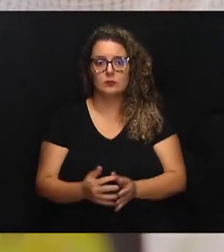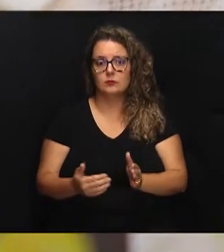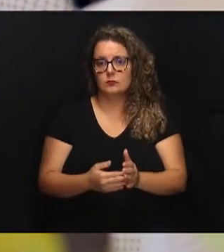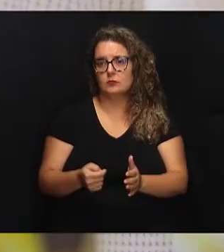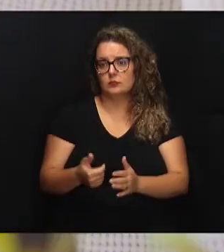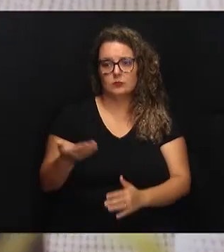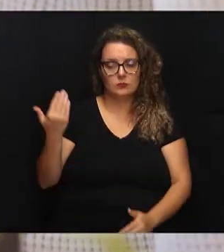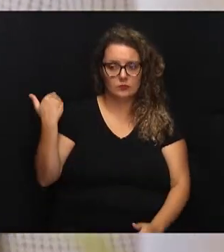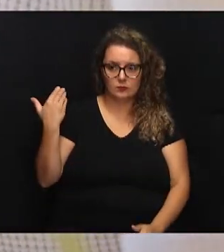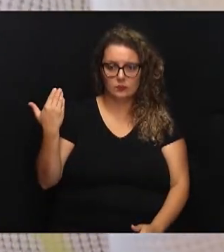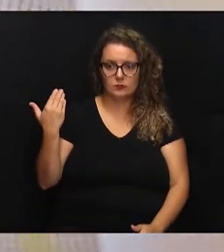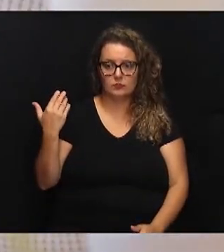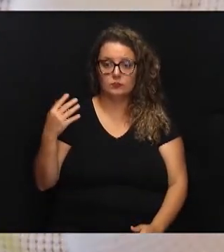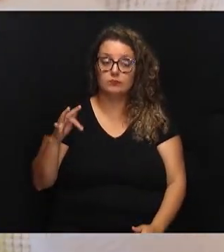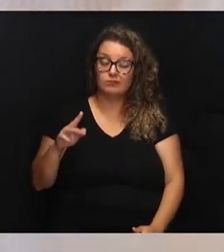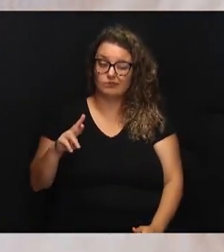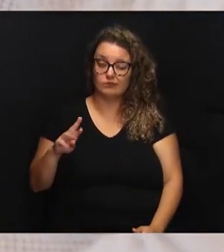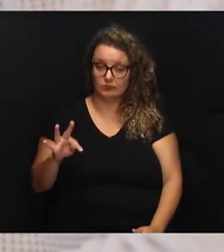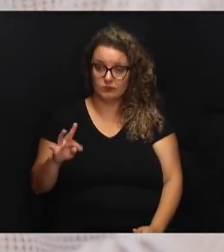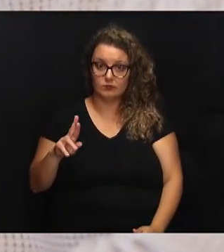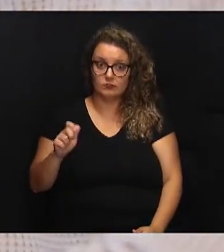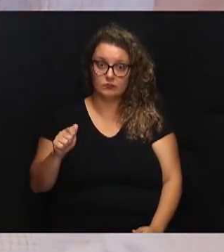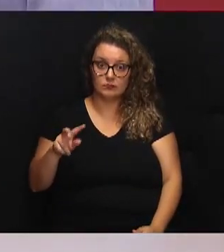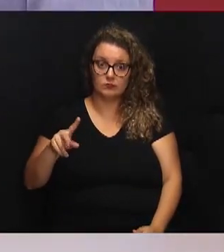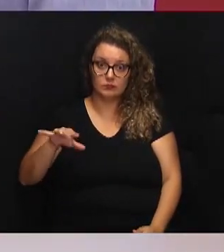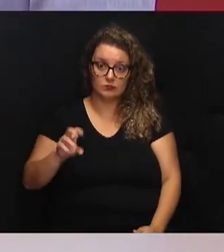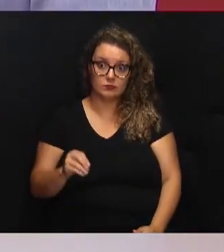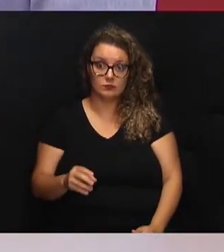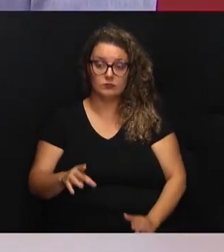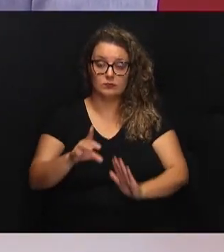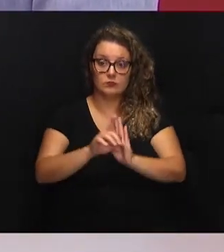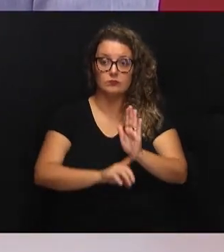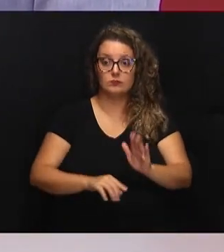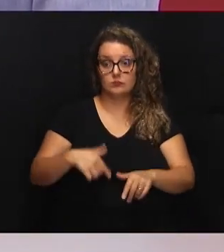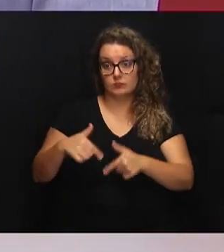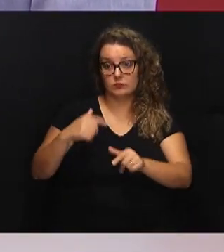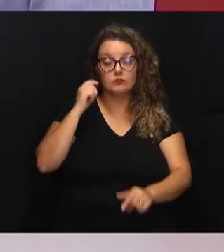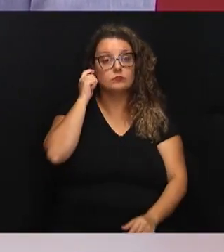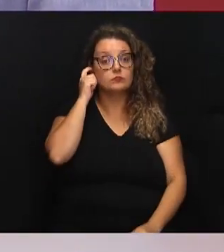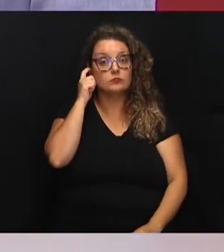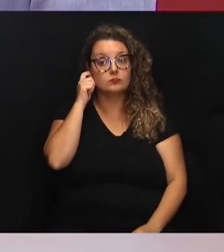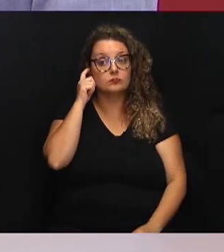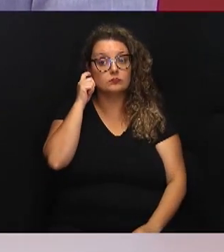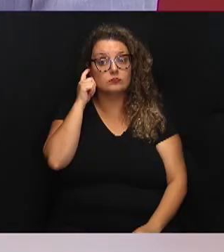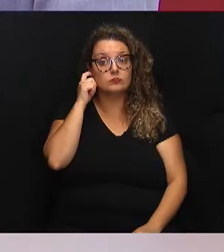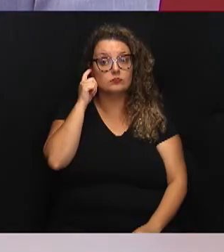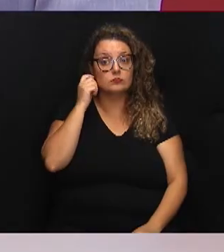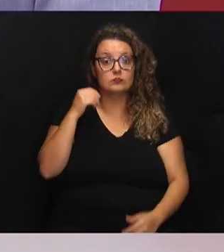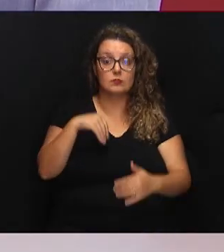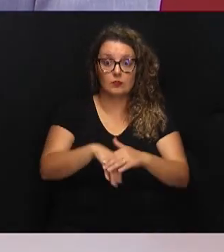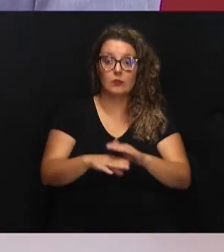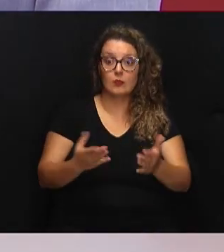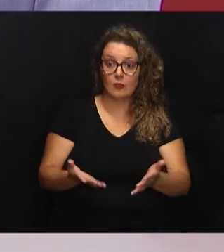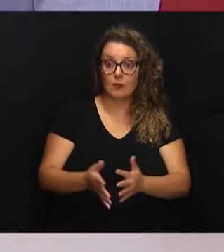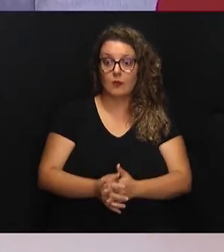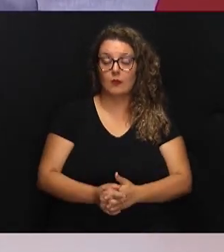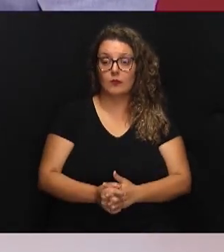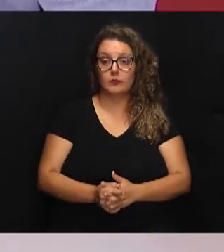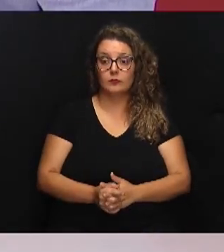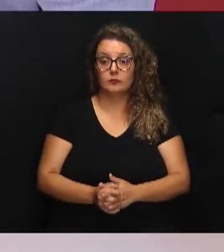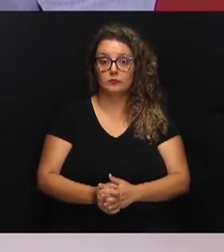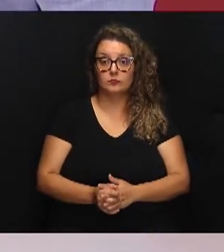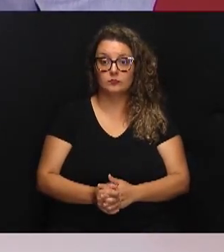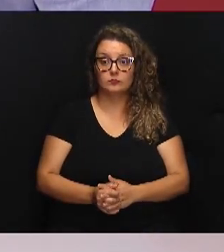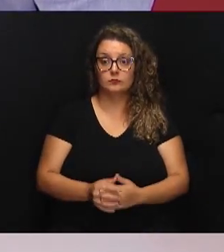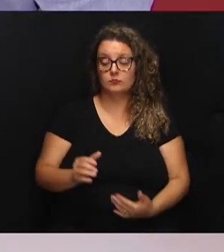ele era, como a gente fala, travado, né? É um direito do trabalhador, né? Que ficava armazenado como um instrumento em geral